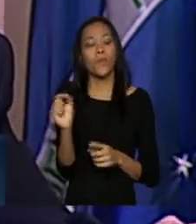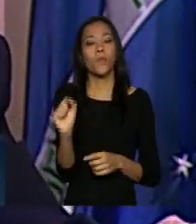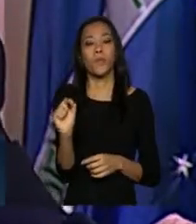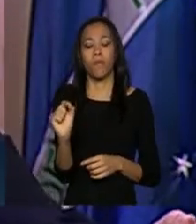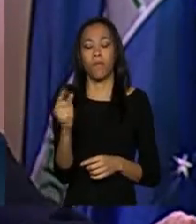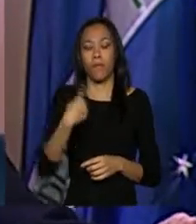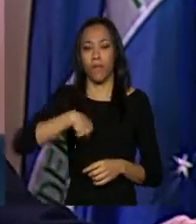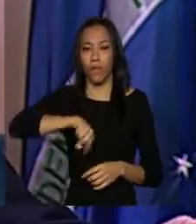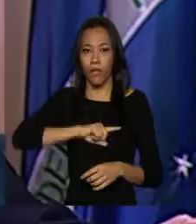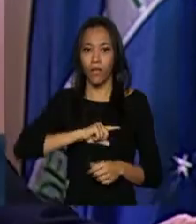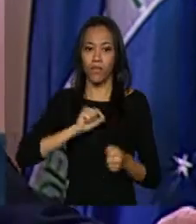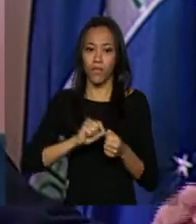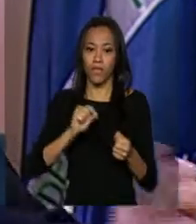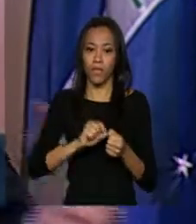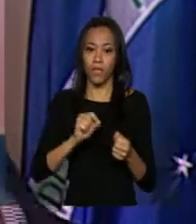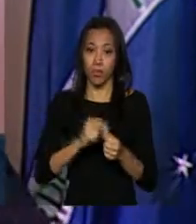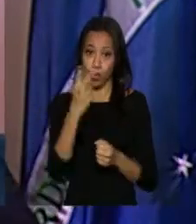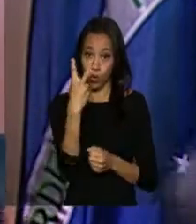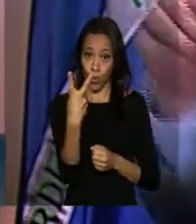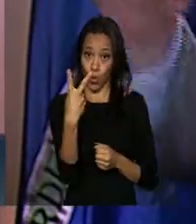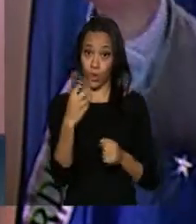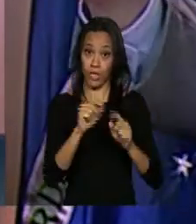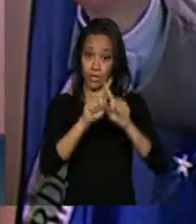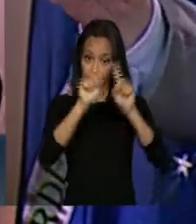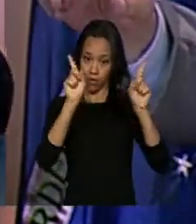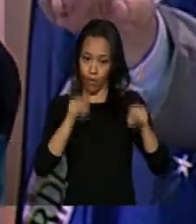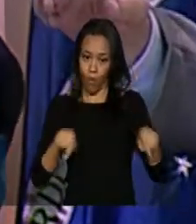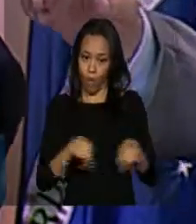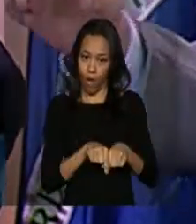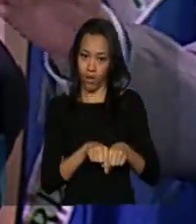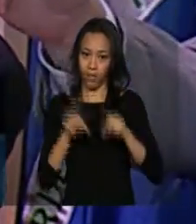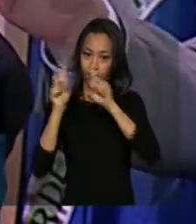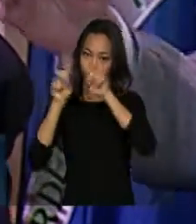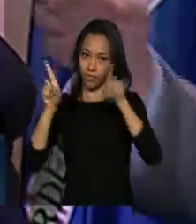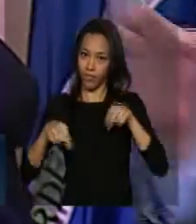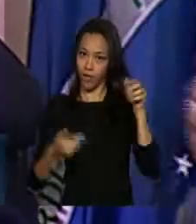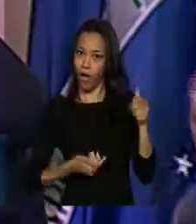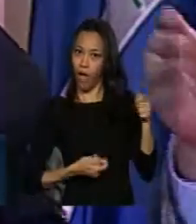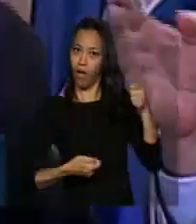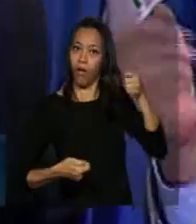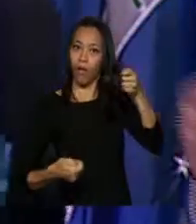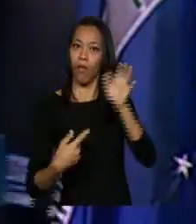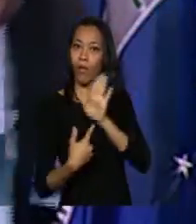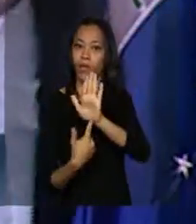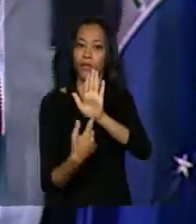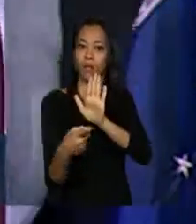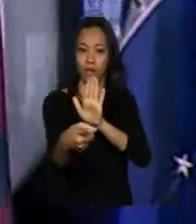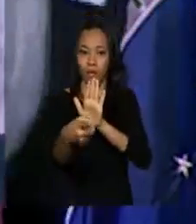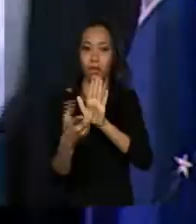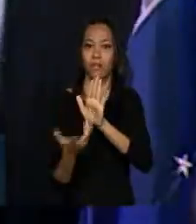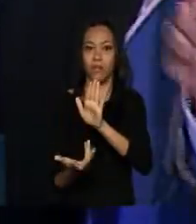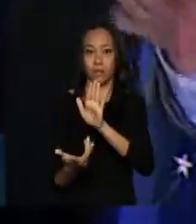produzimos dois quadros que eu gostaria de pedir que